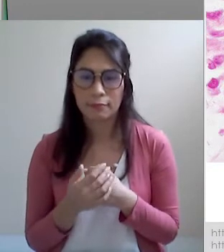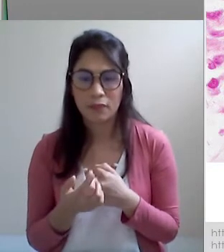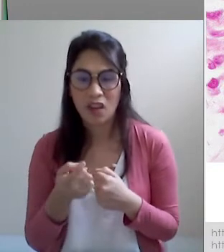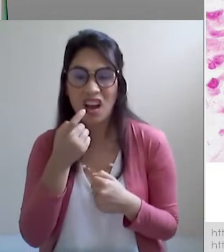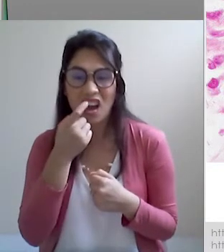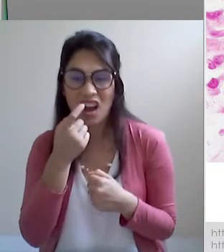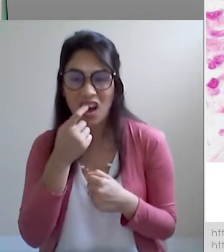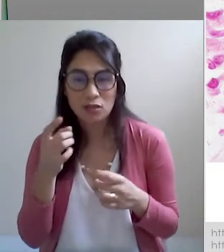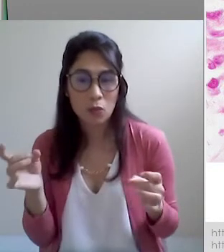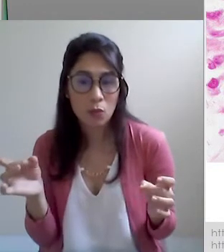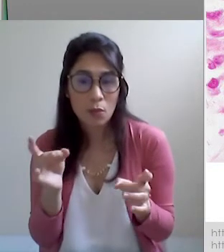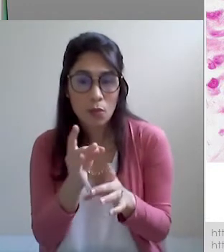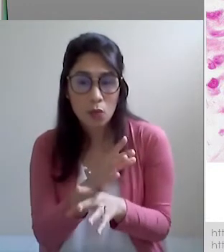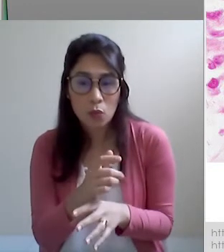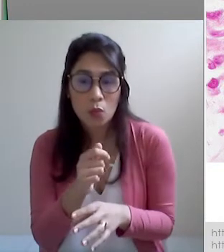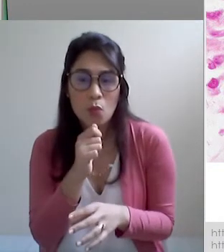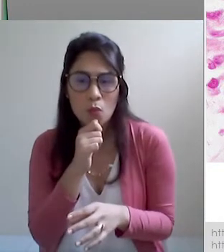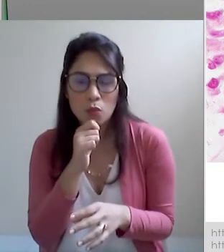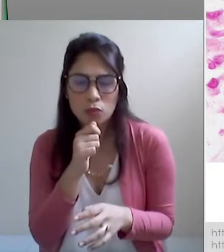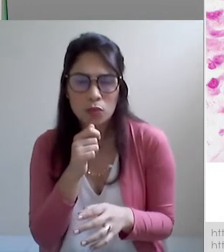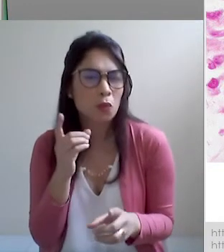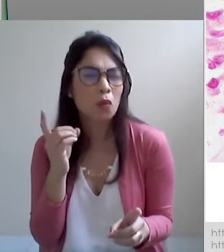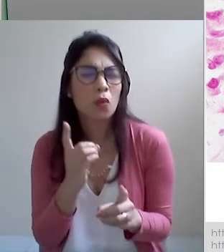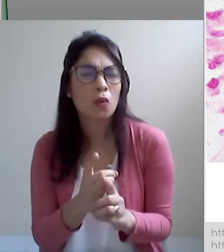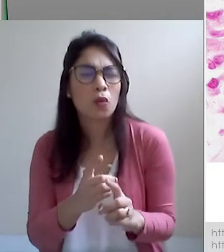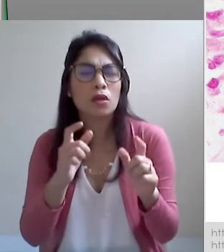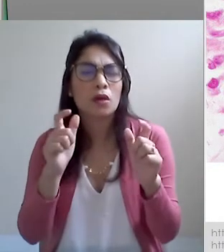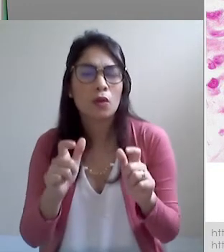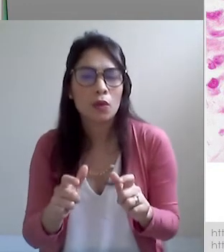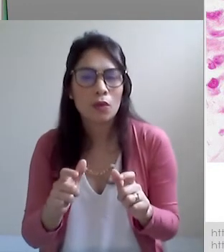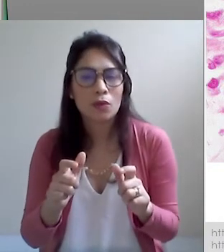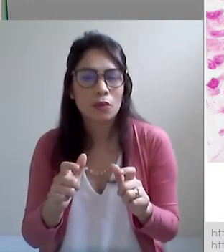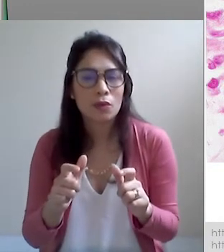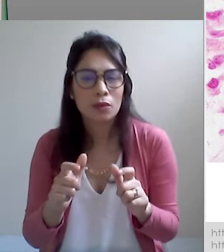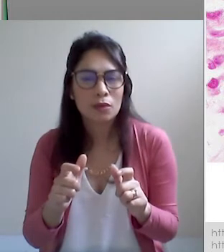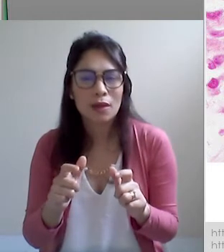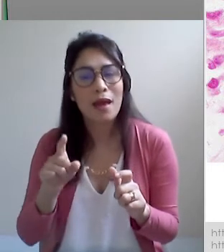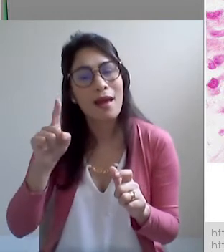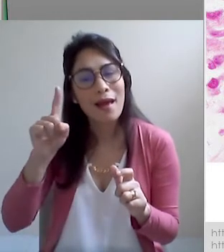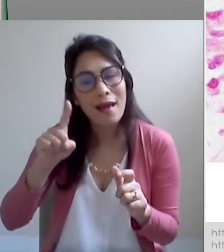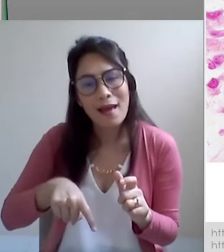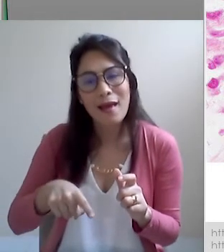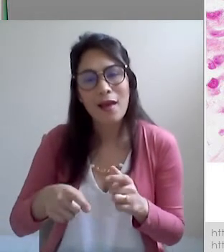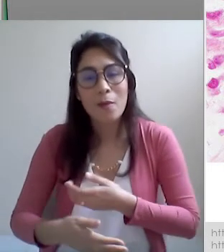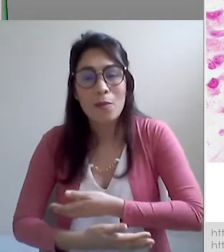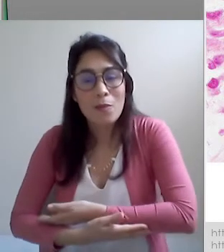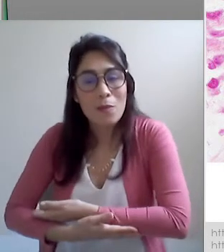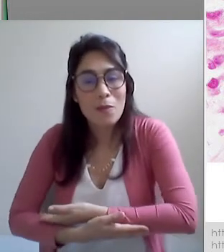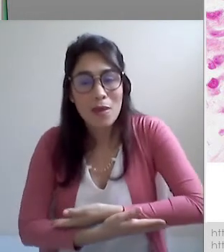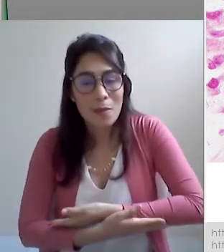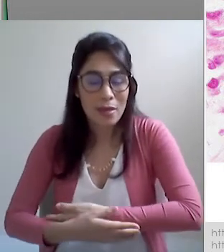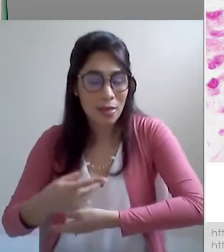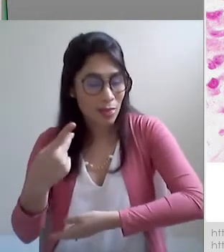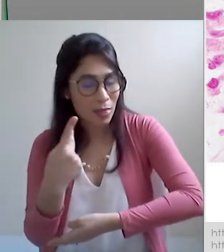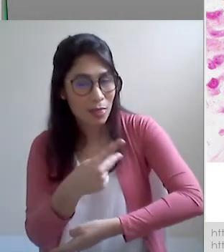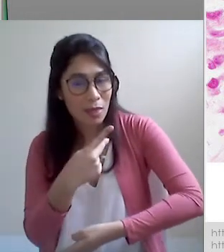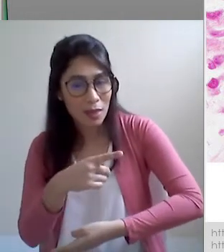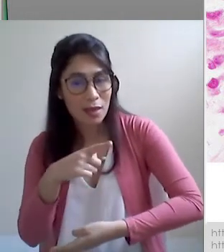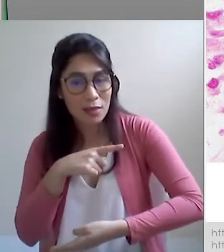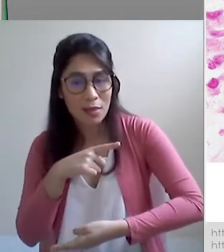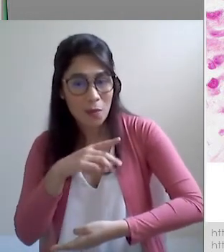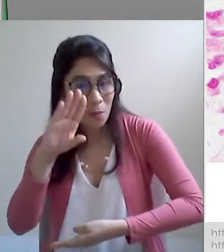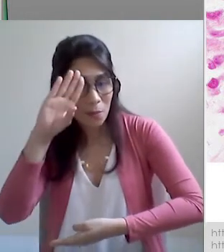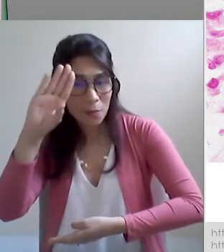O osso imaturo é o tipo de osso principal no feto. Em adultos, é observado